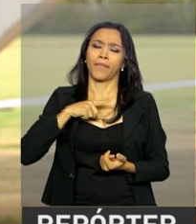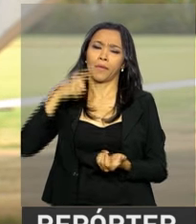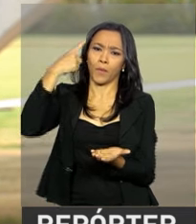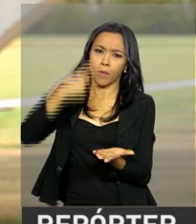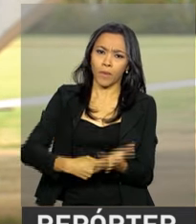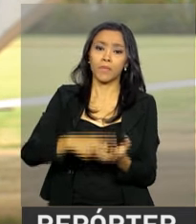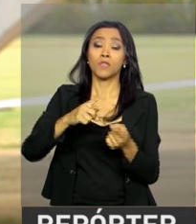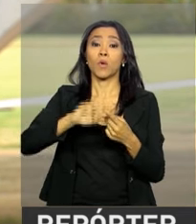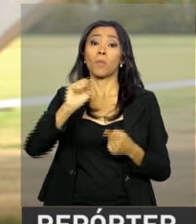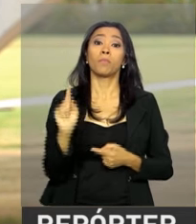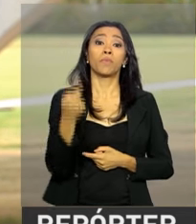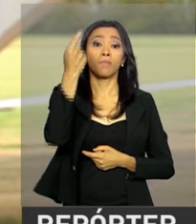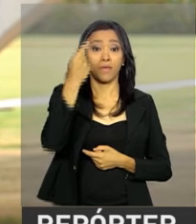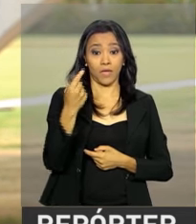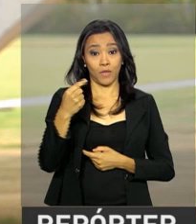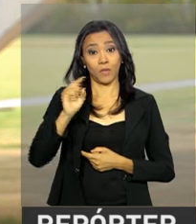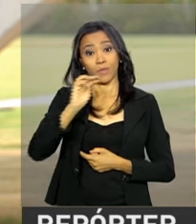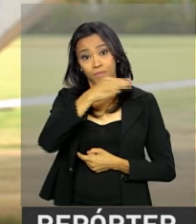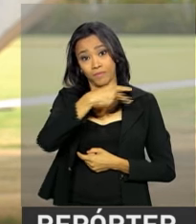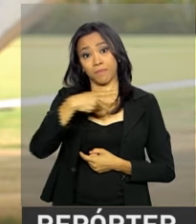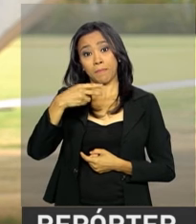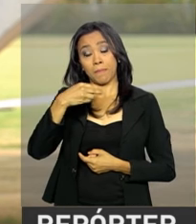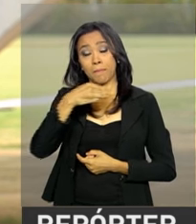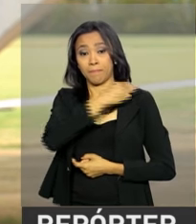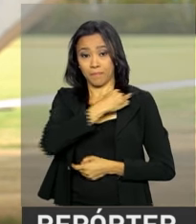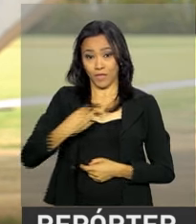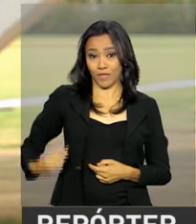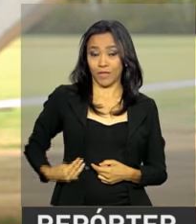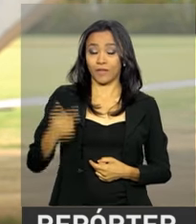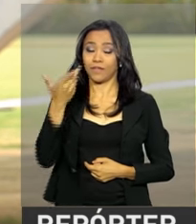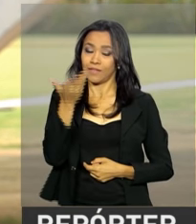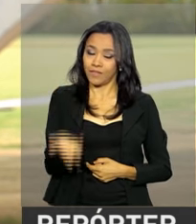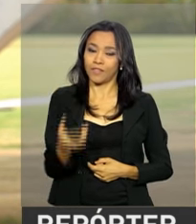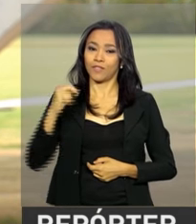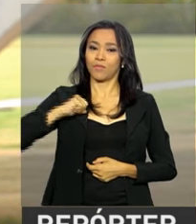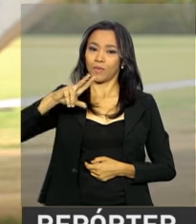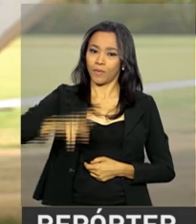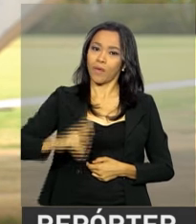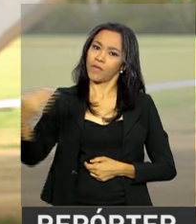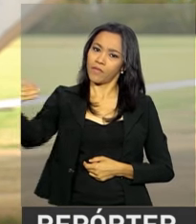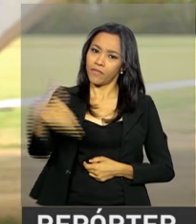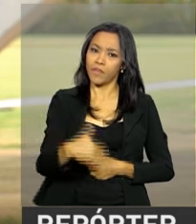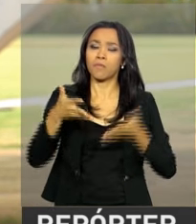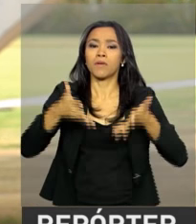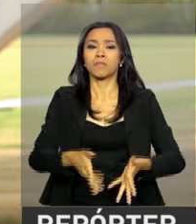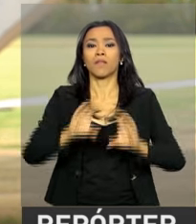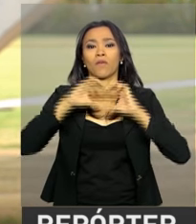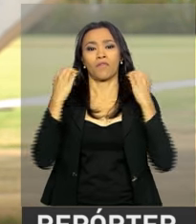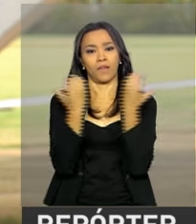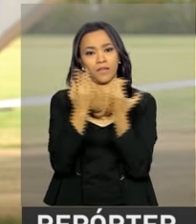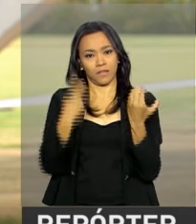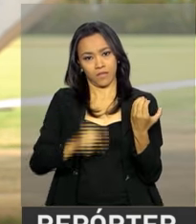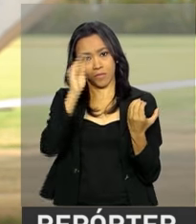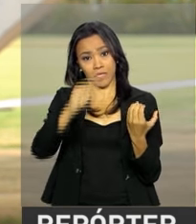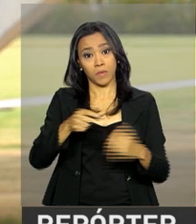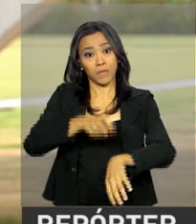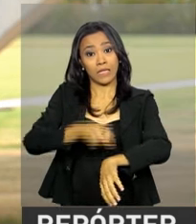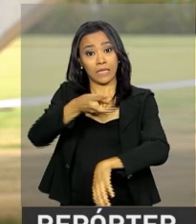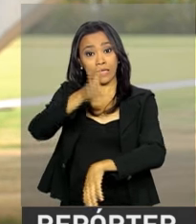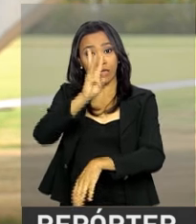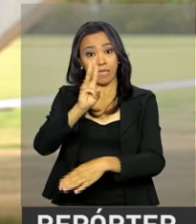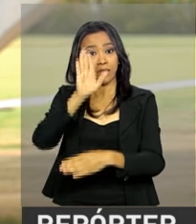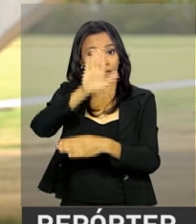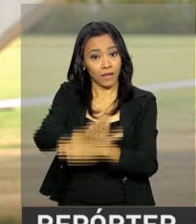Portugal, António Costa, que também veio ao Brasil para participar da conferência da CPLP. A partir das 3 horas da tarde, o